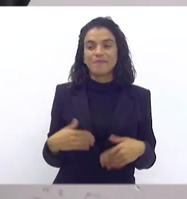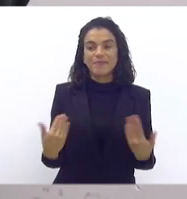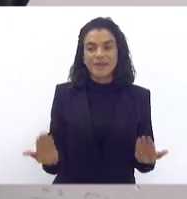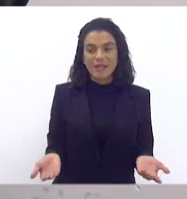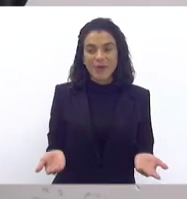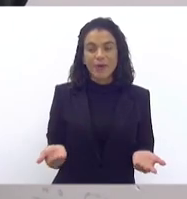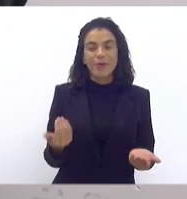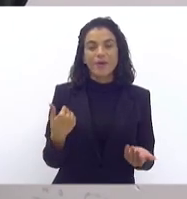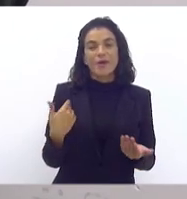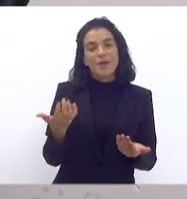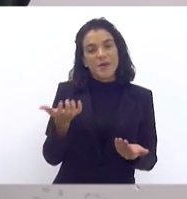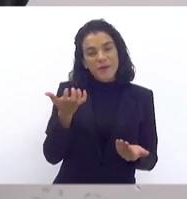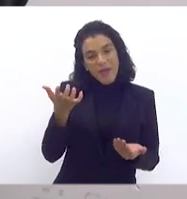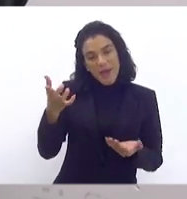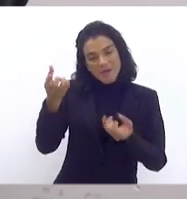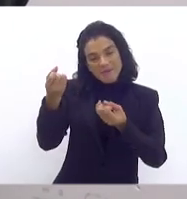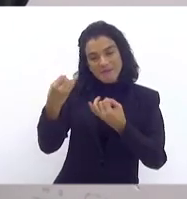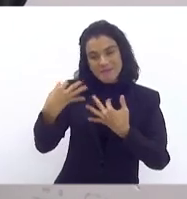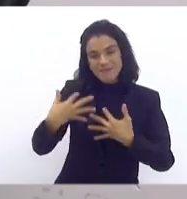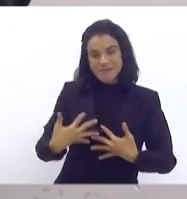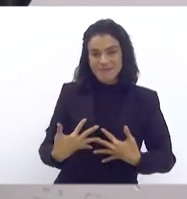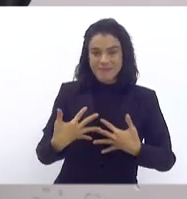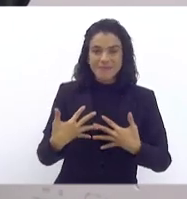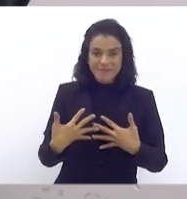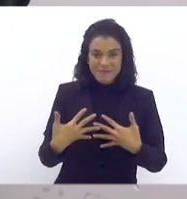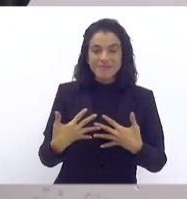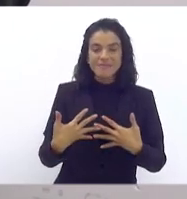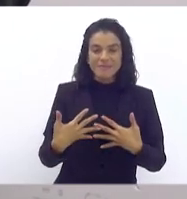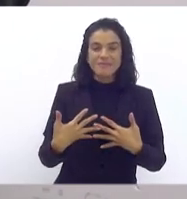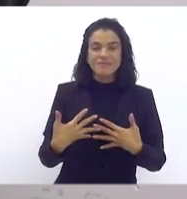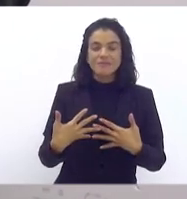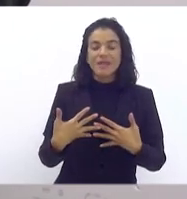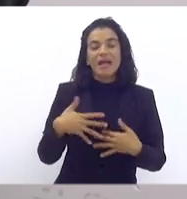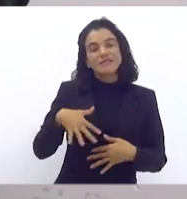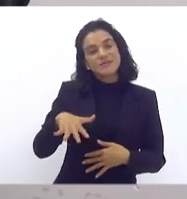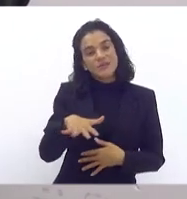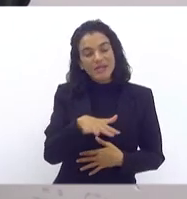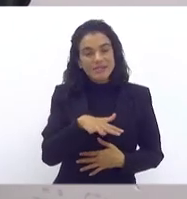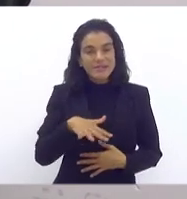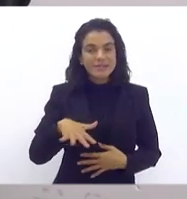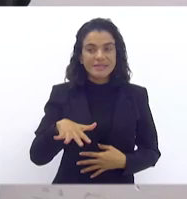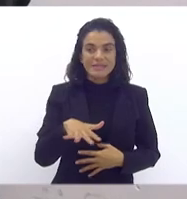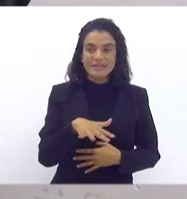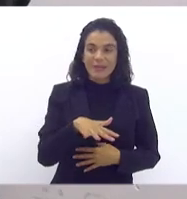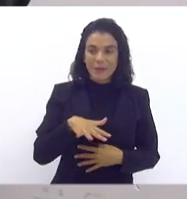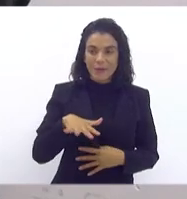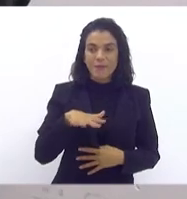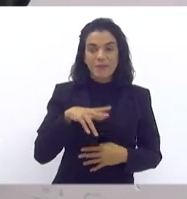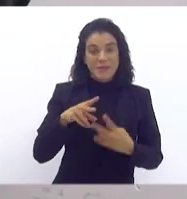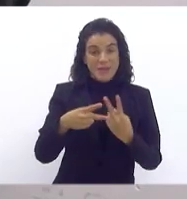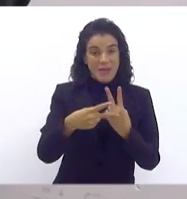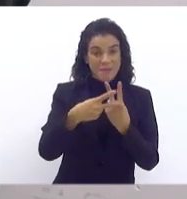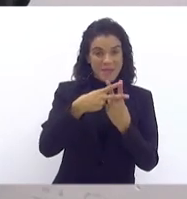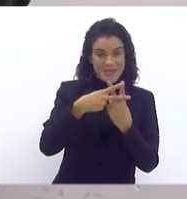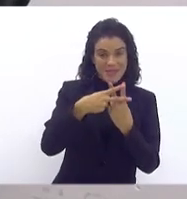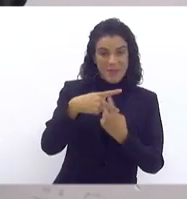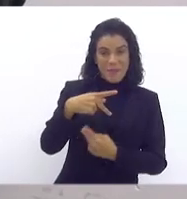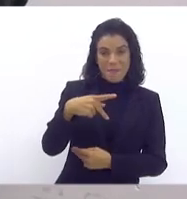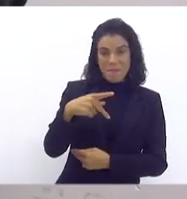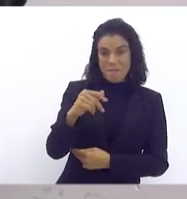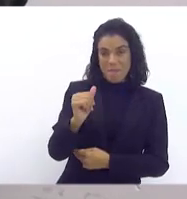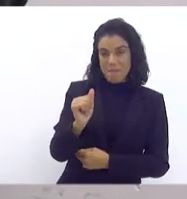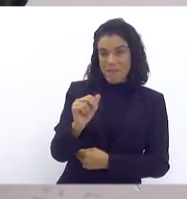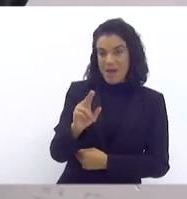queria ouvir do senhor senhor TR eh a questão do da da prisão do Senhor Paulo